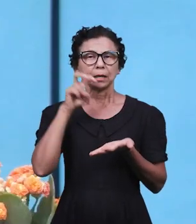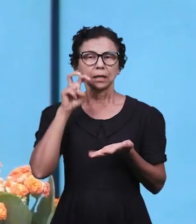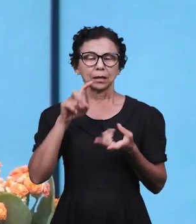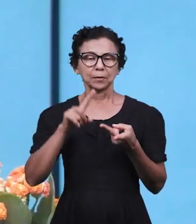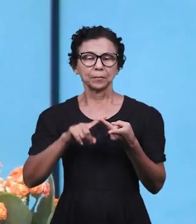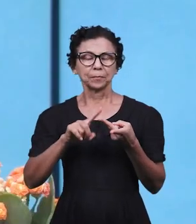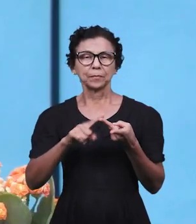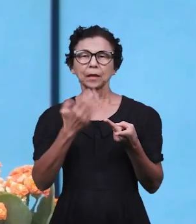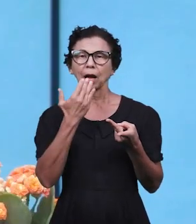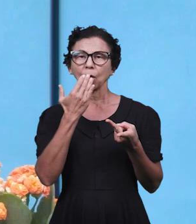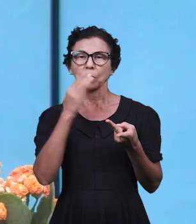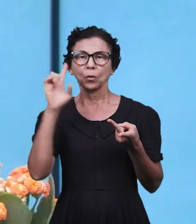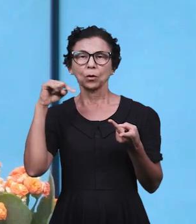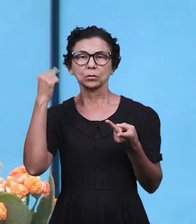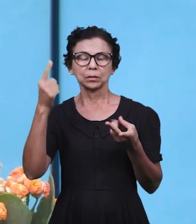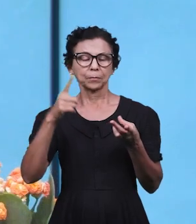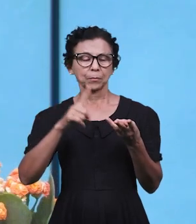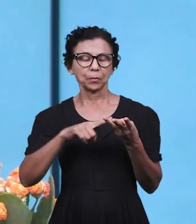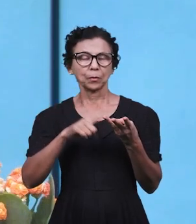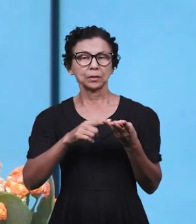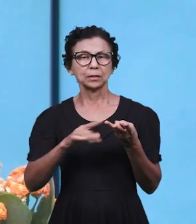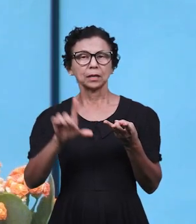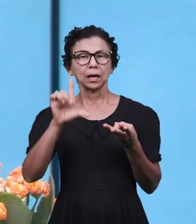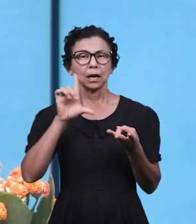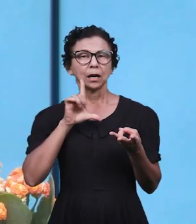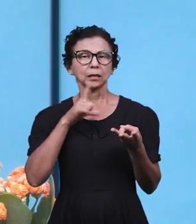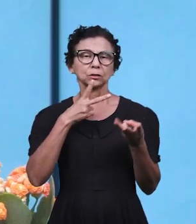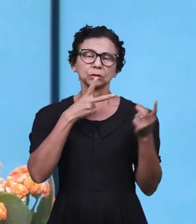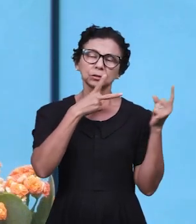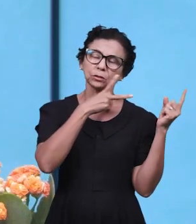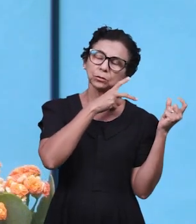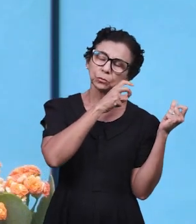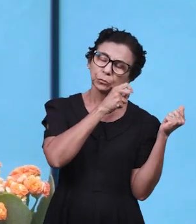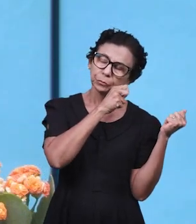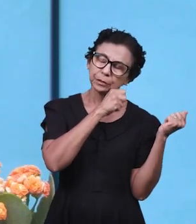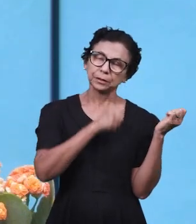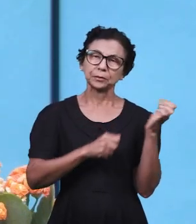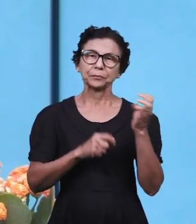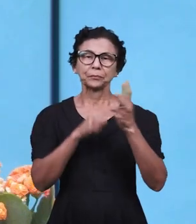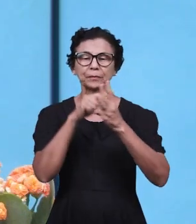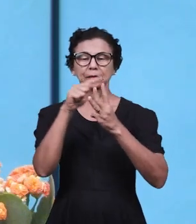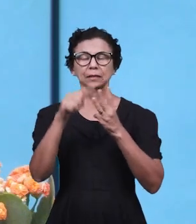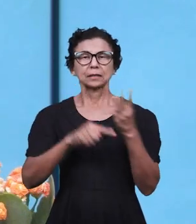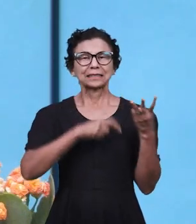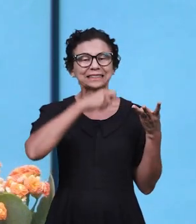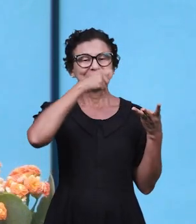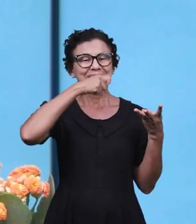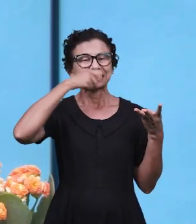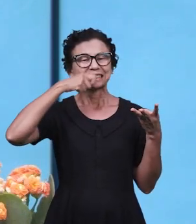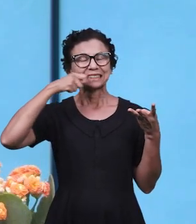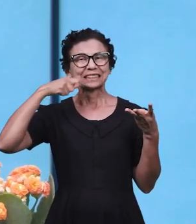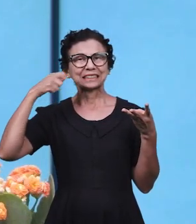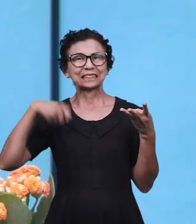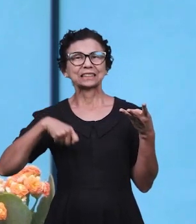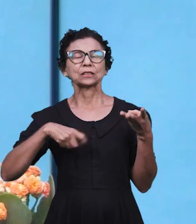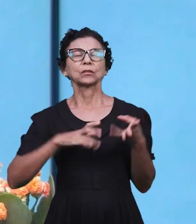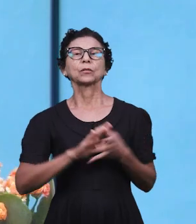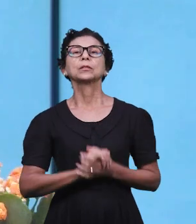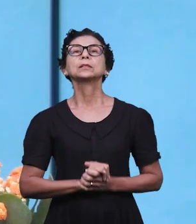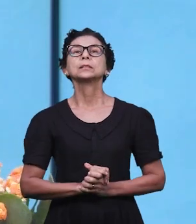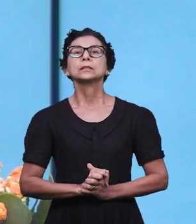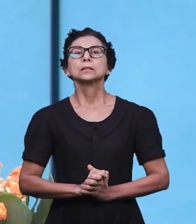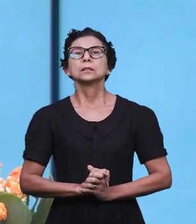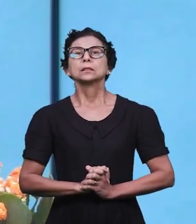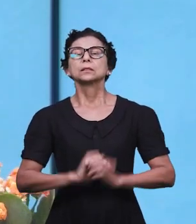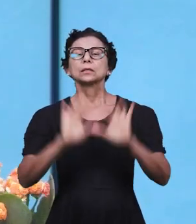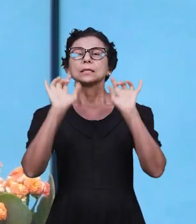manhã, depois do almoço e antes de dormir. A literatura, ela mostra que essas três escovações